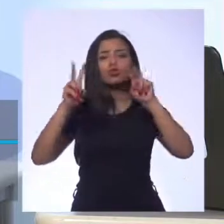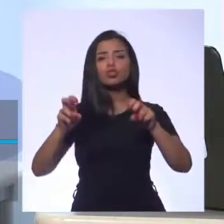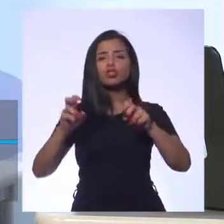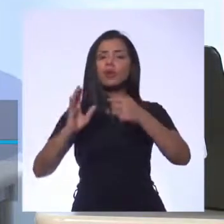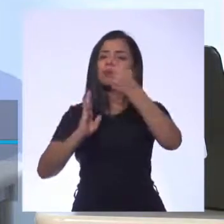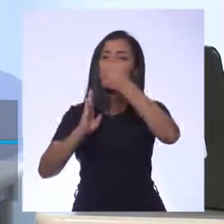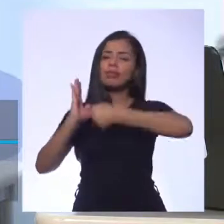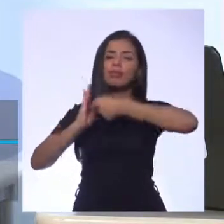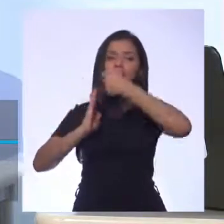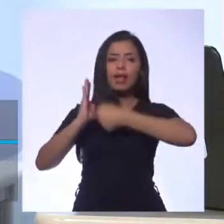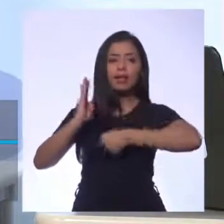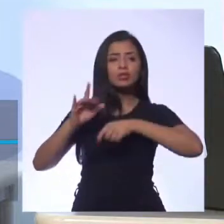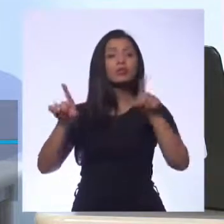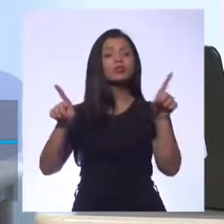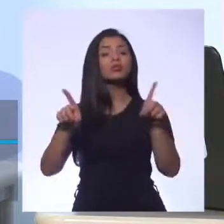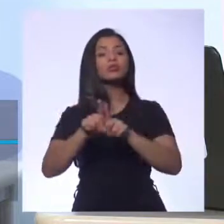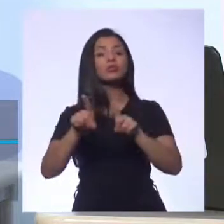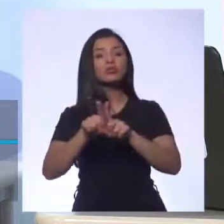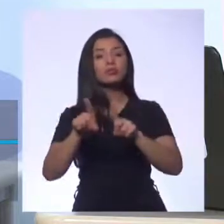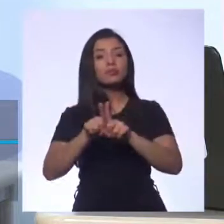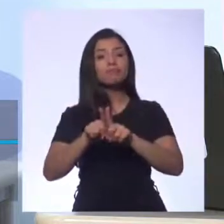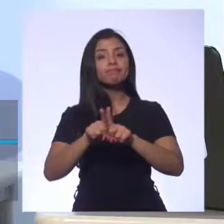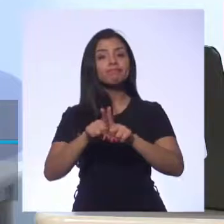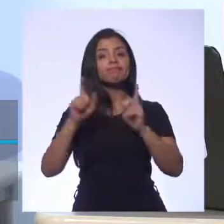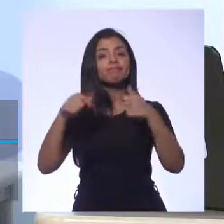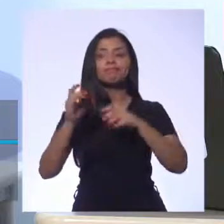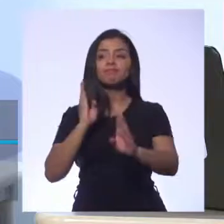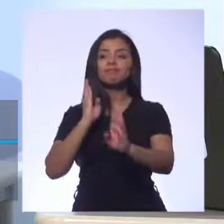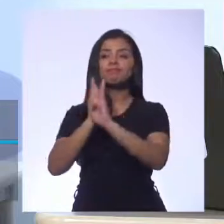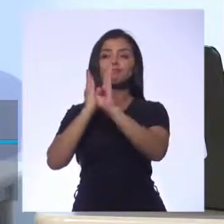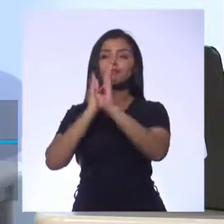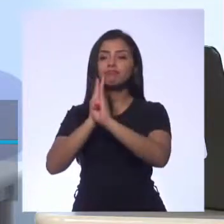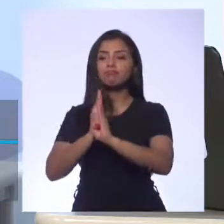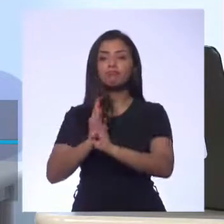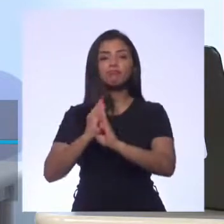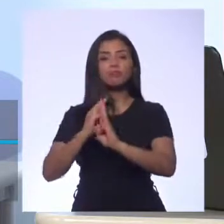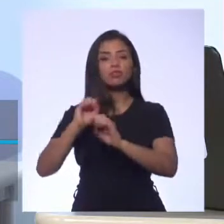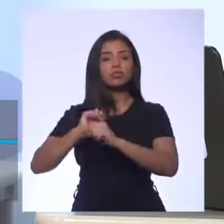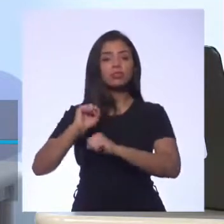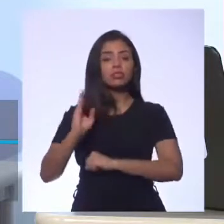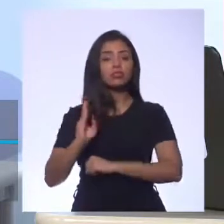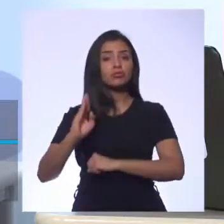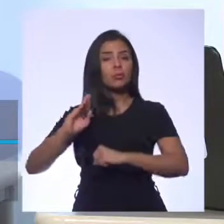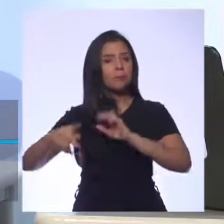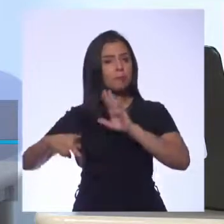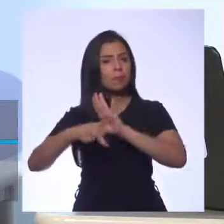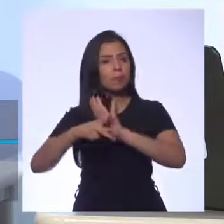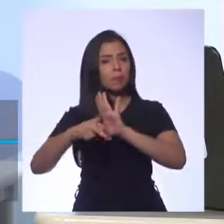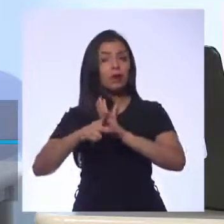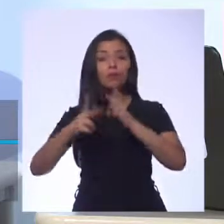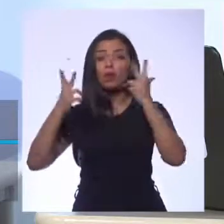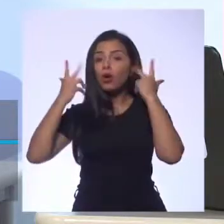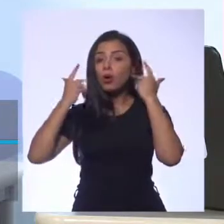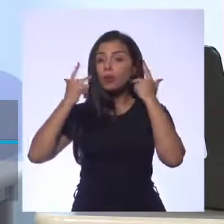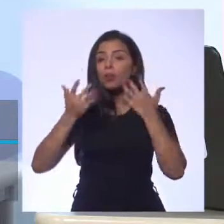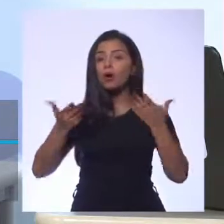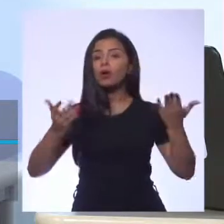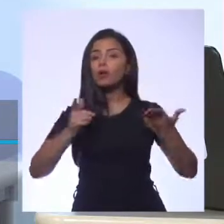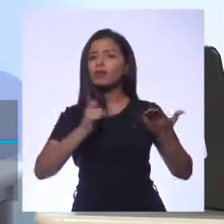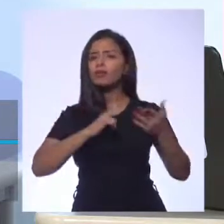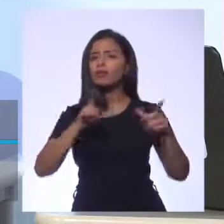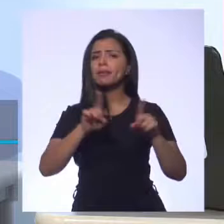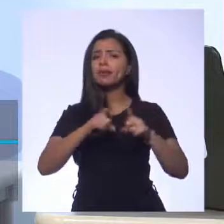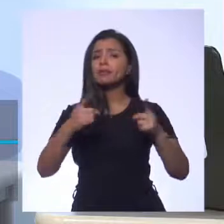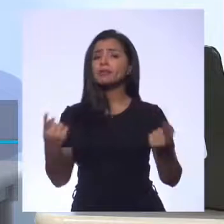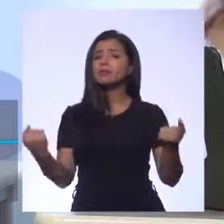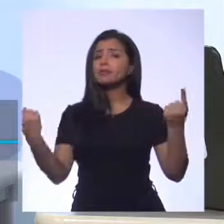as características, então, encontramos alguns substantivos próprios, alguns substantivos comuns, nós temos agora aquele desafio que eu